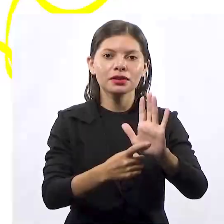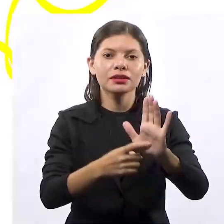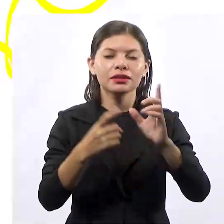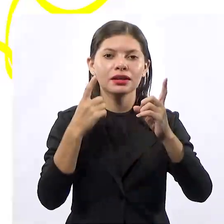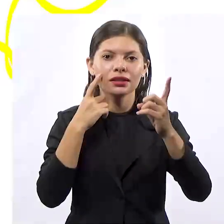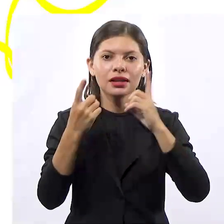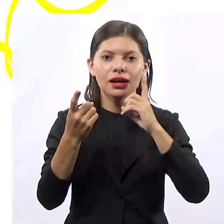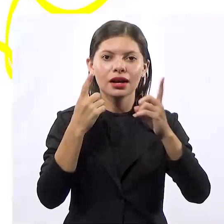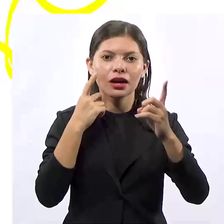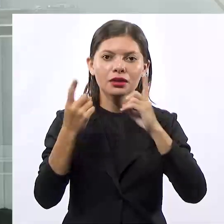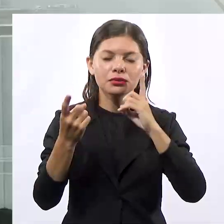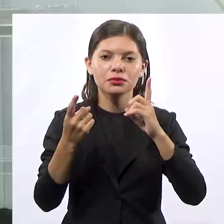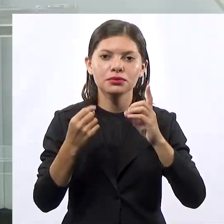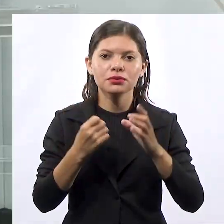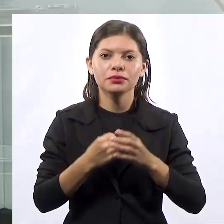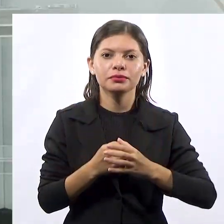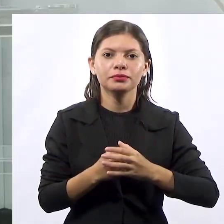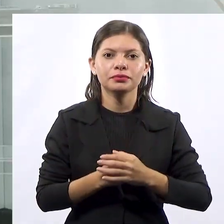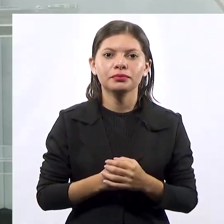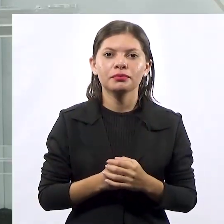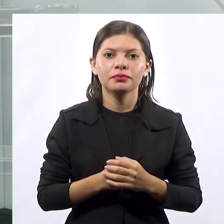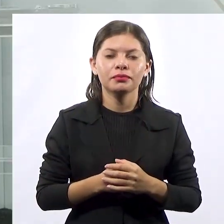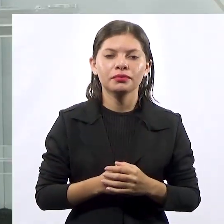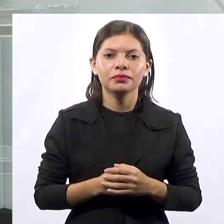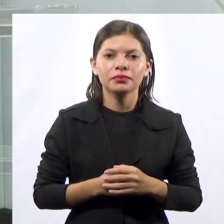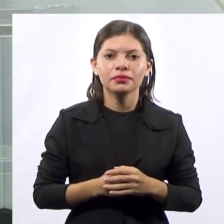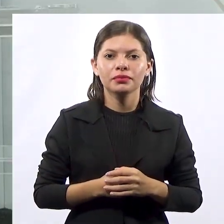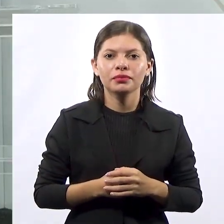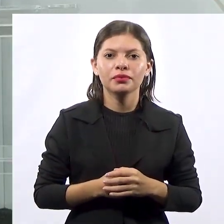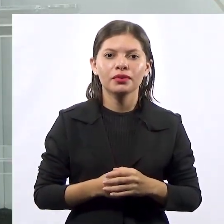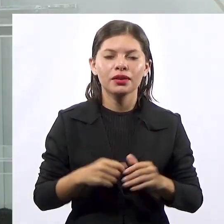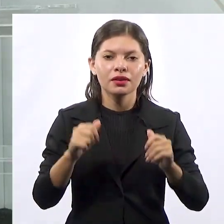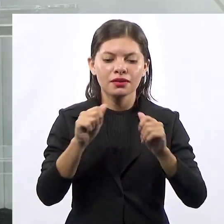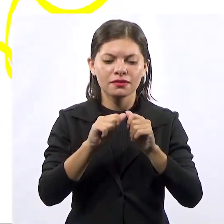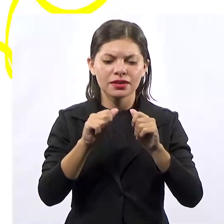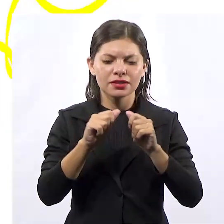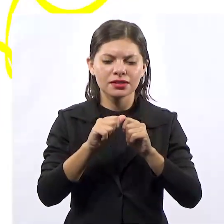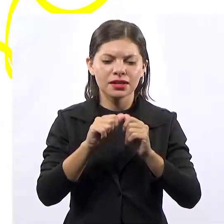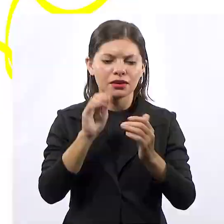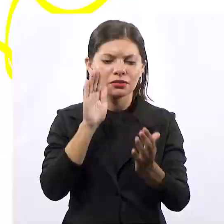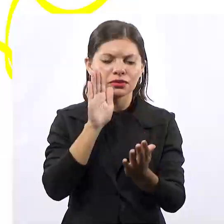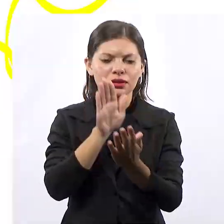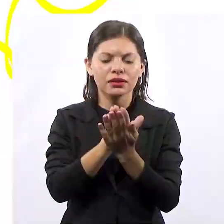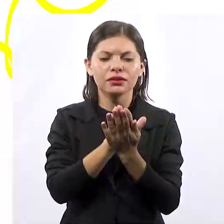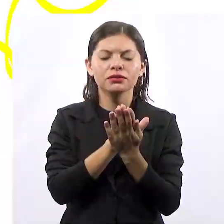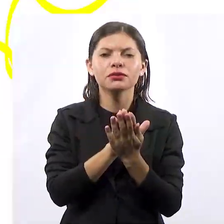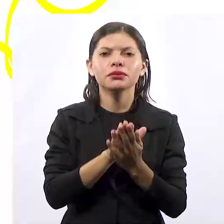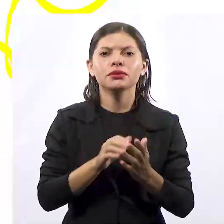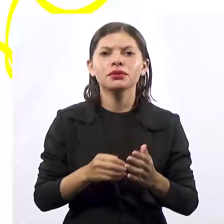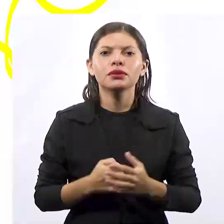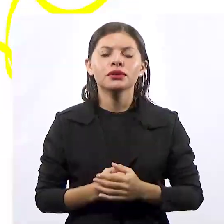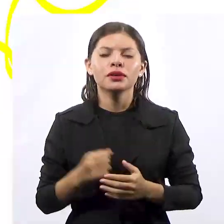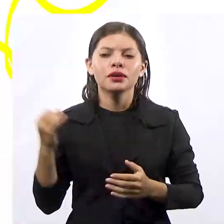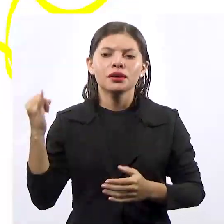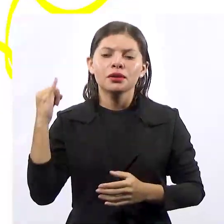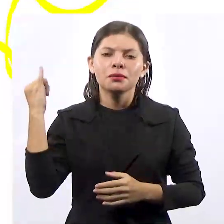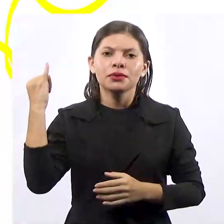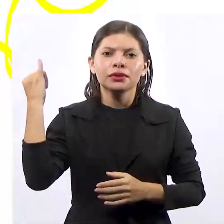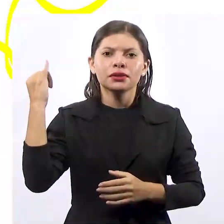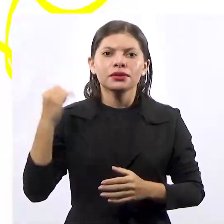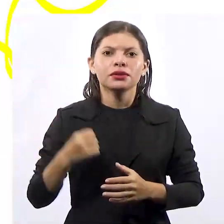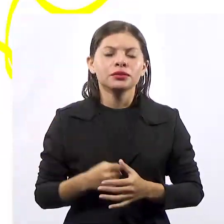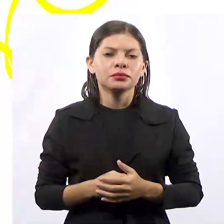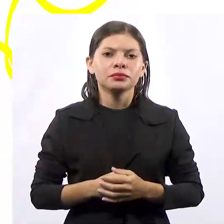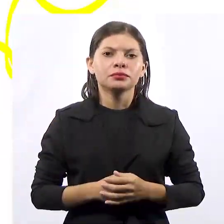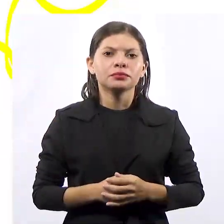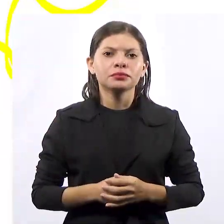você vai analisar esses dados. É aqui que você irá realizar o cotejo tão